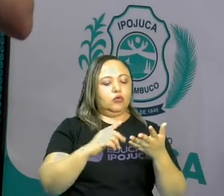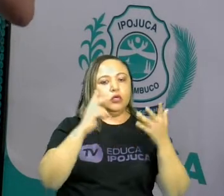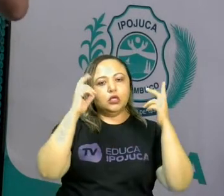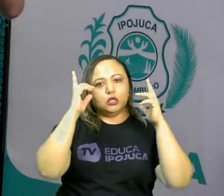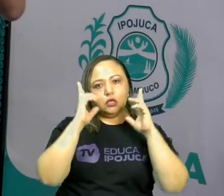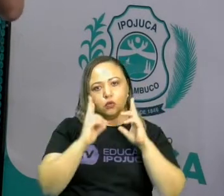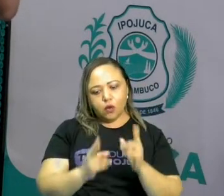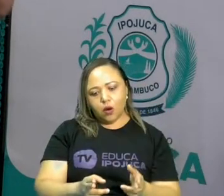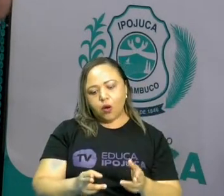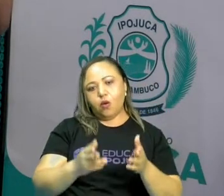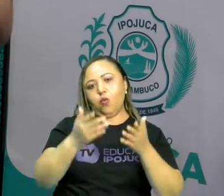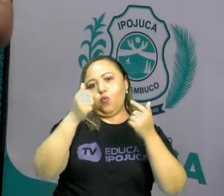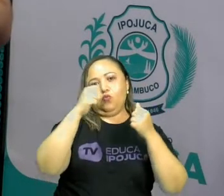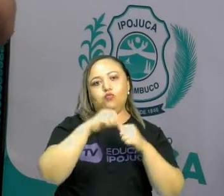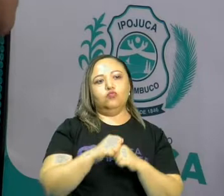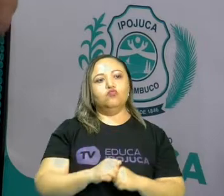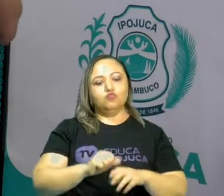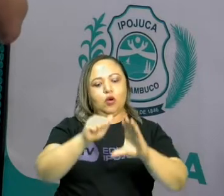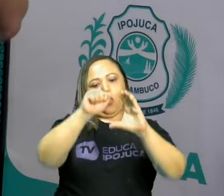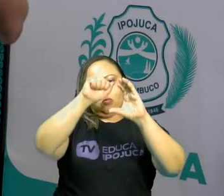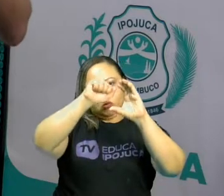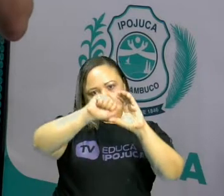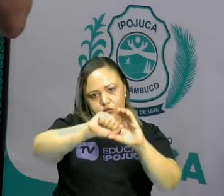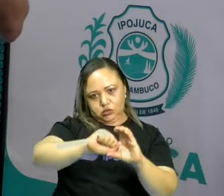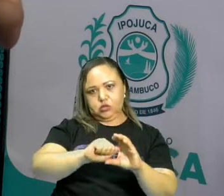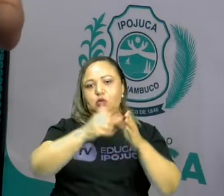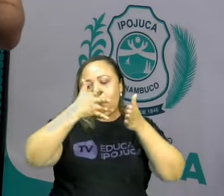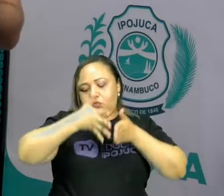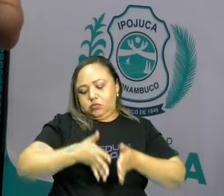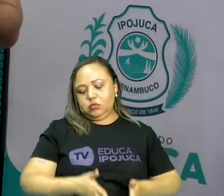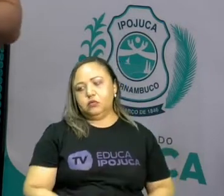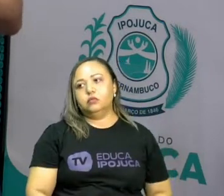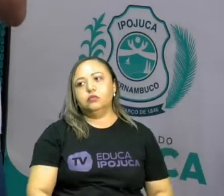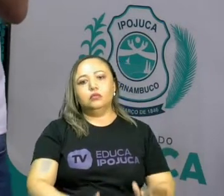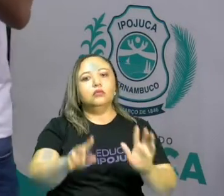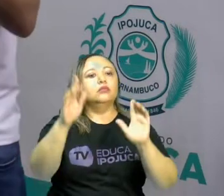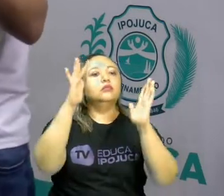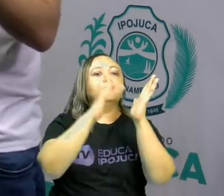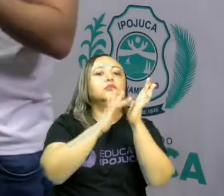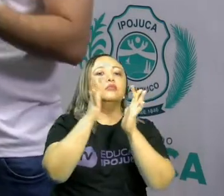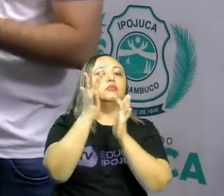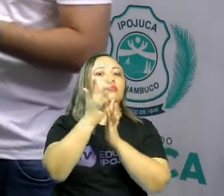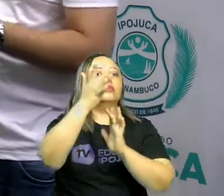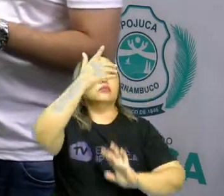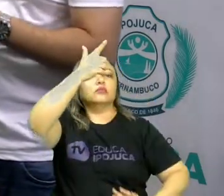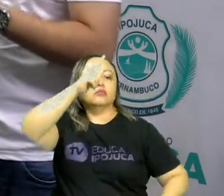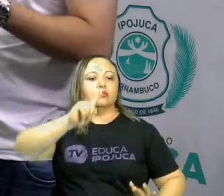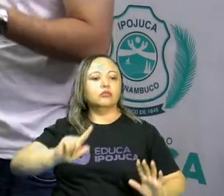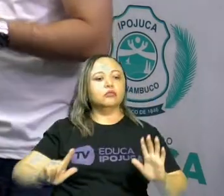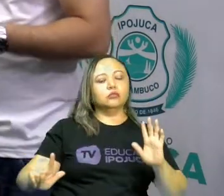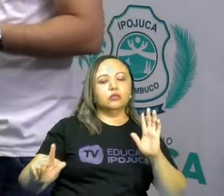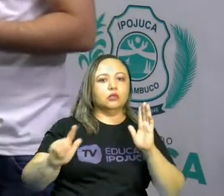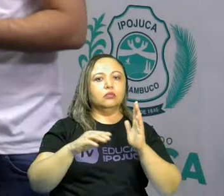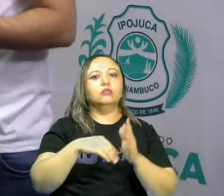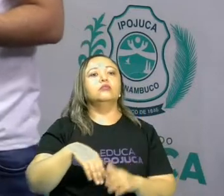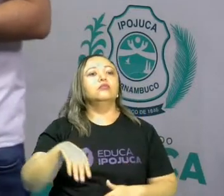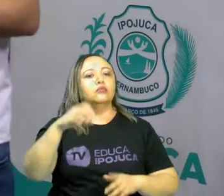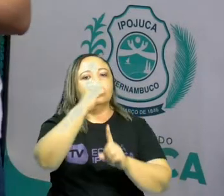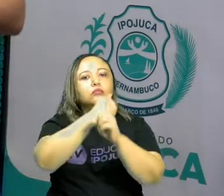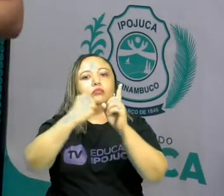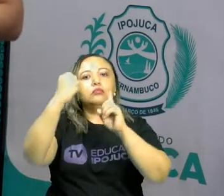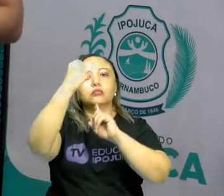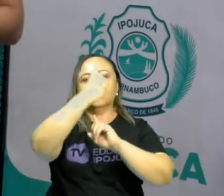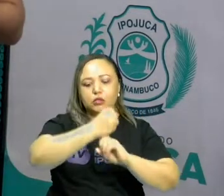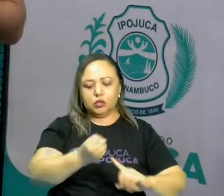marcado no calendário Cristão teve um nascimento de Jesus Cristo outras sociedades como no caso dos judeus né